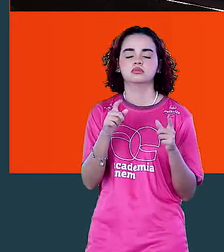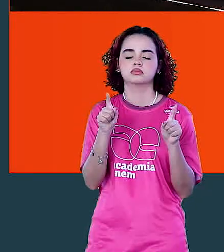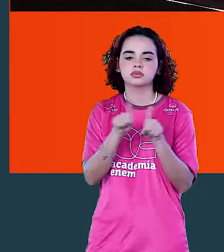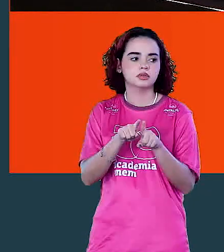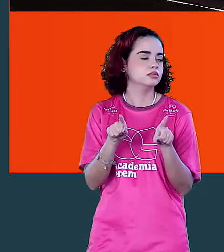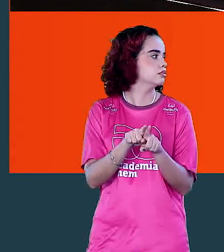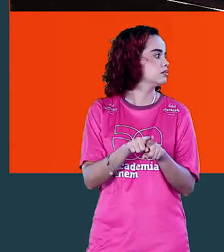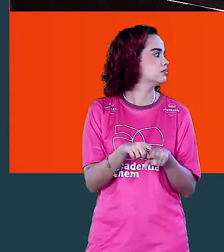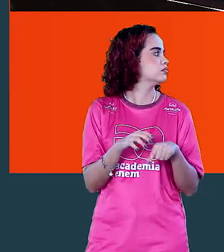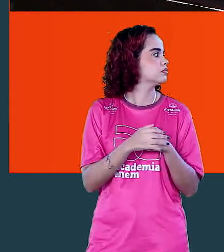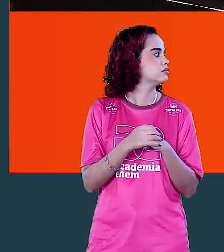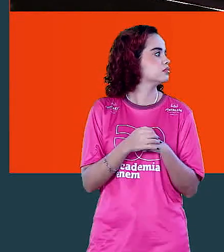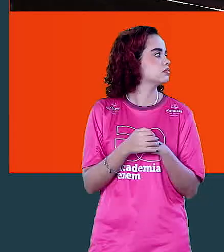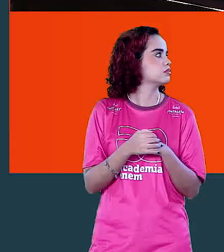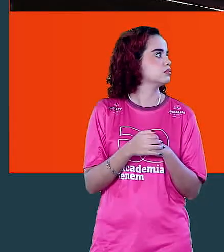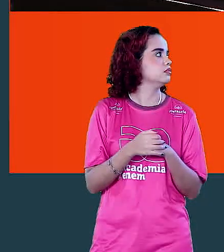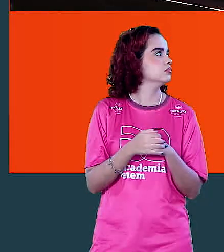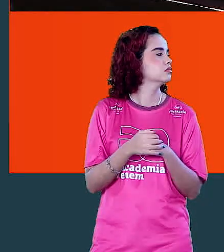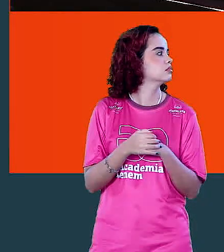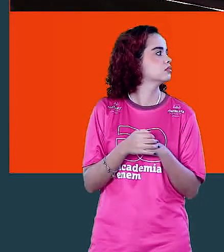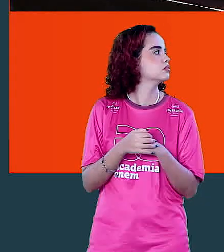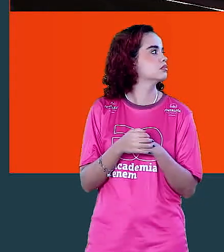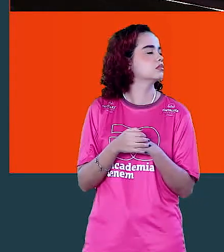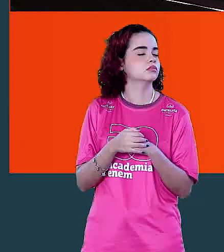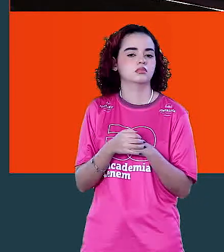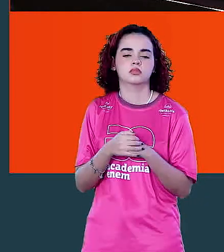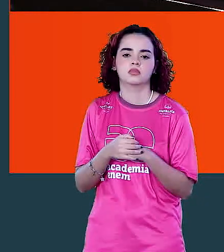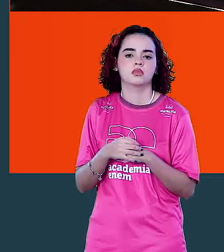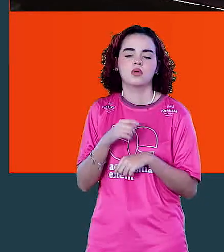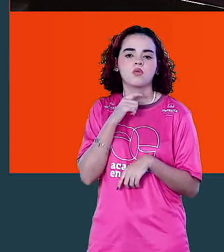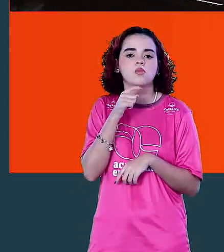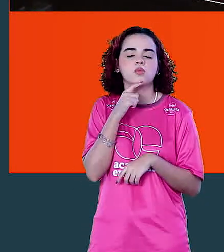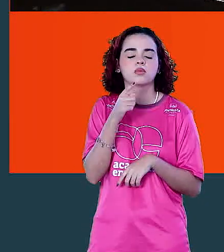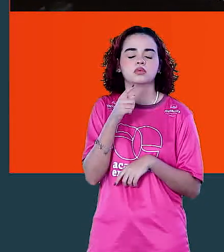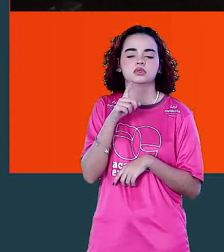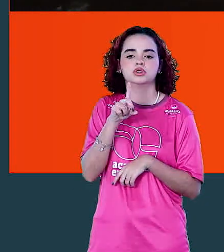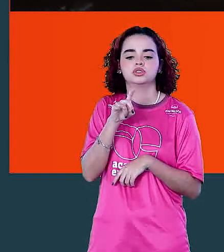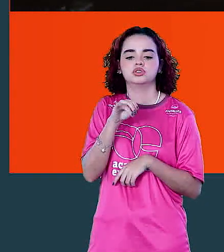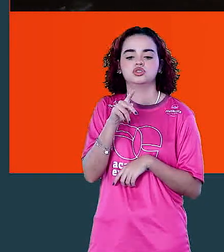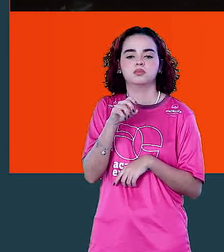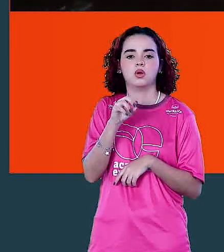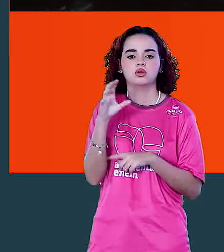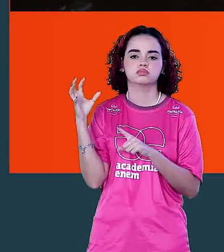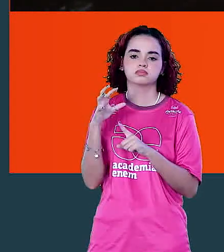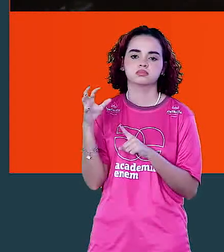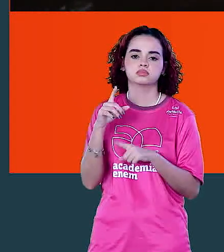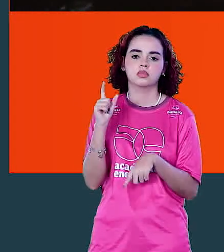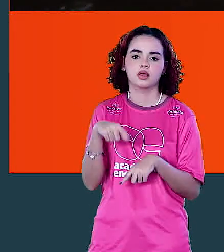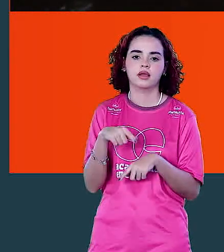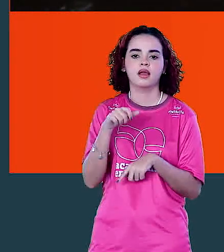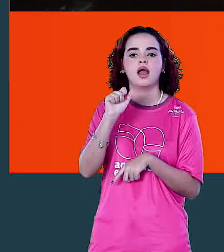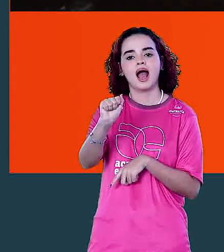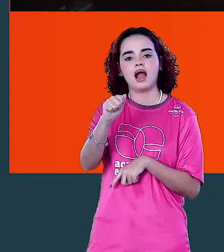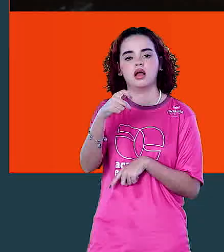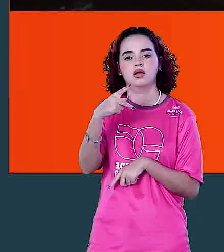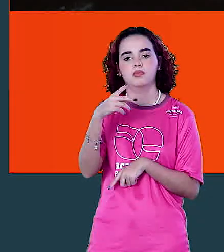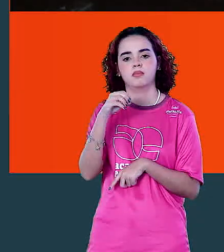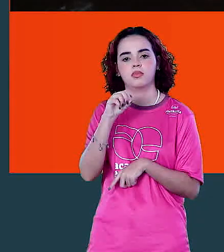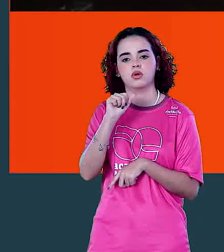Não pode ser esse tipo de interação, né? Não pode ser dipolo induzido. Porque dipolo induzido acontece com moléculas que